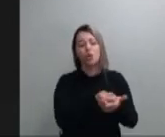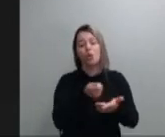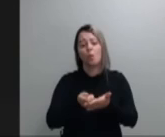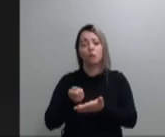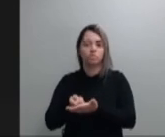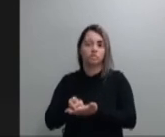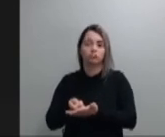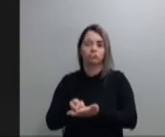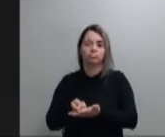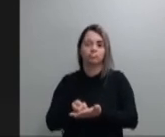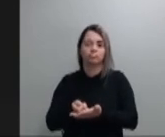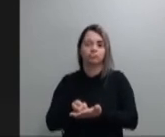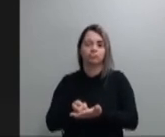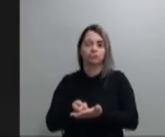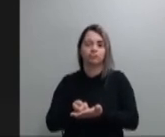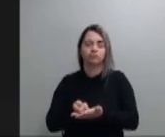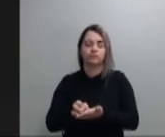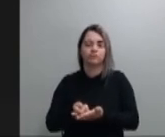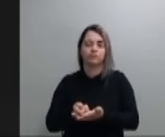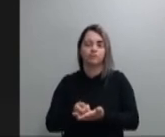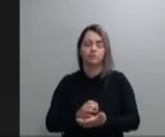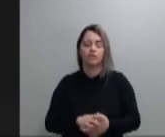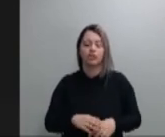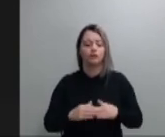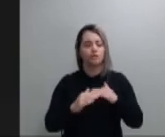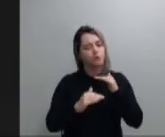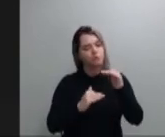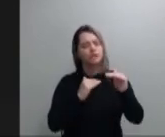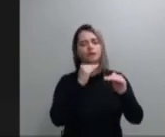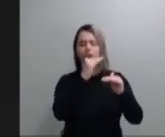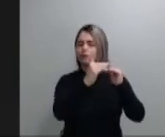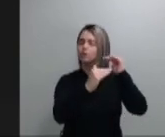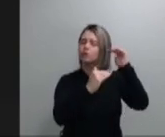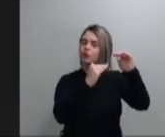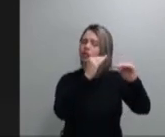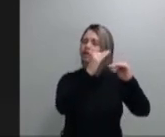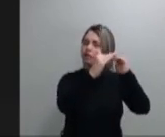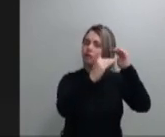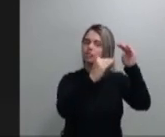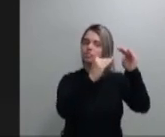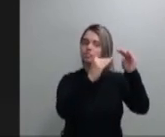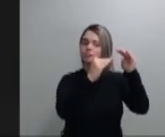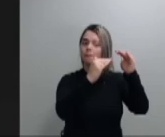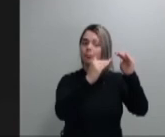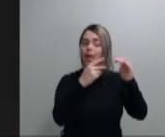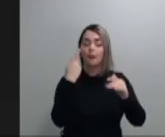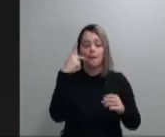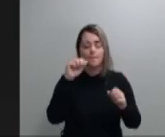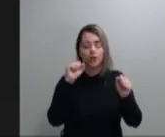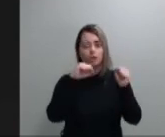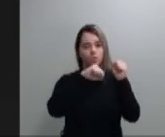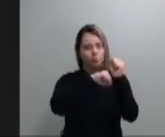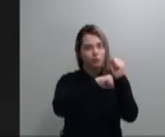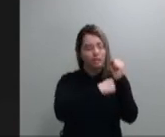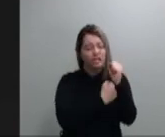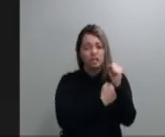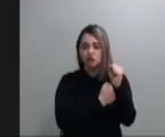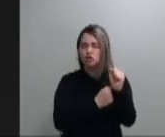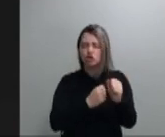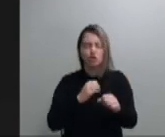e vamos evoluir com toda certeza não nesses breves dias mas nós vamos evoluir para proteger ao máximo